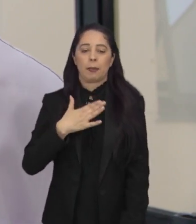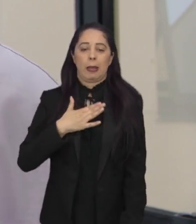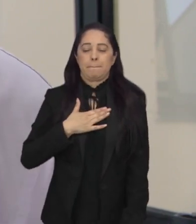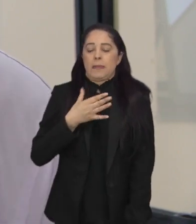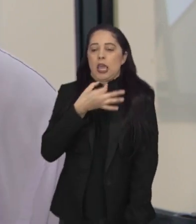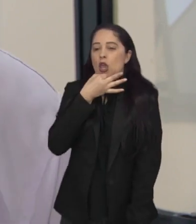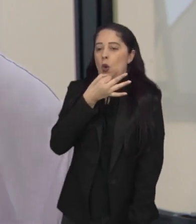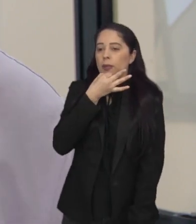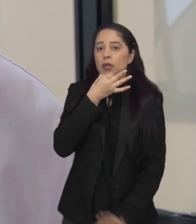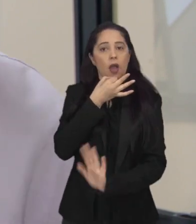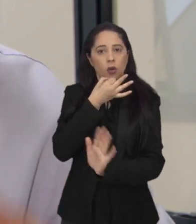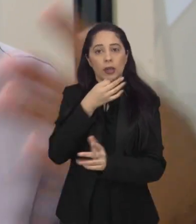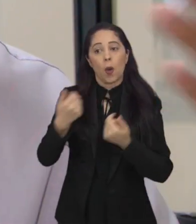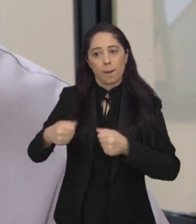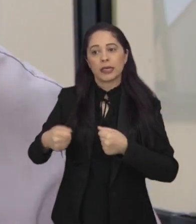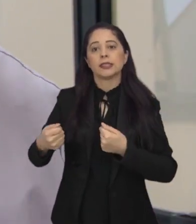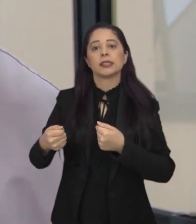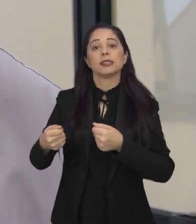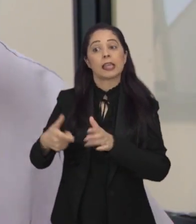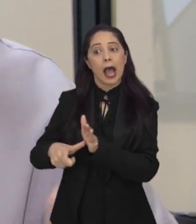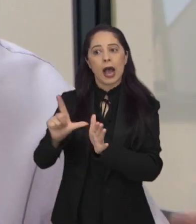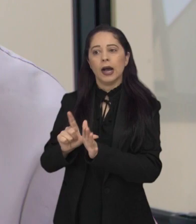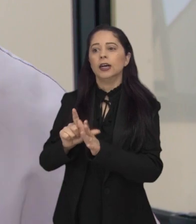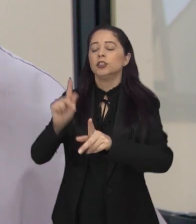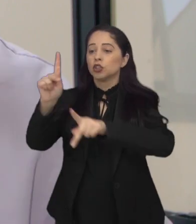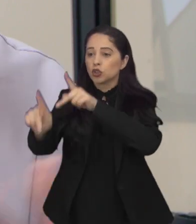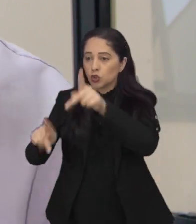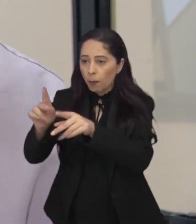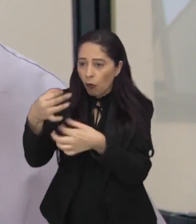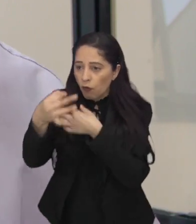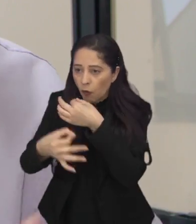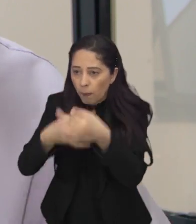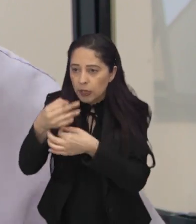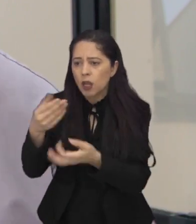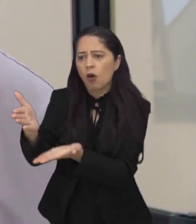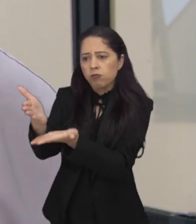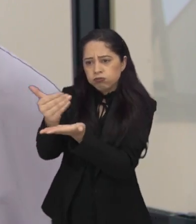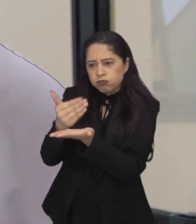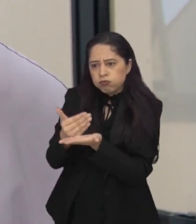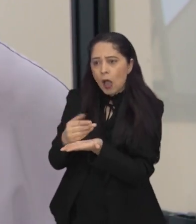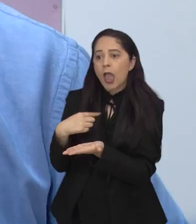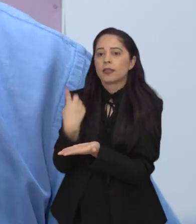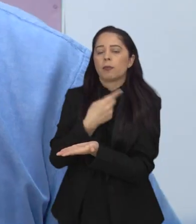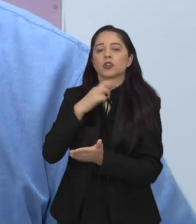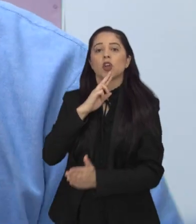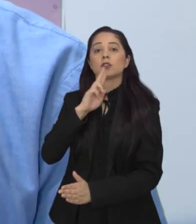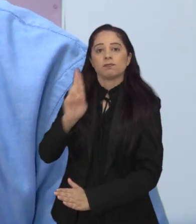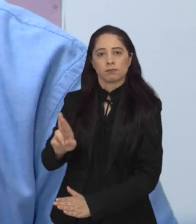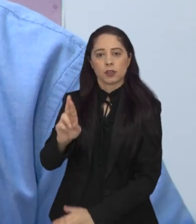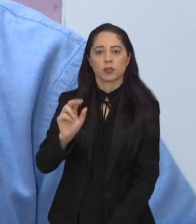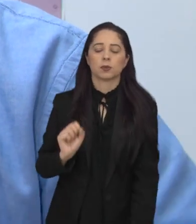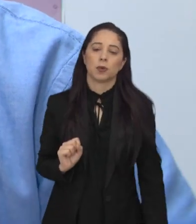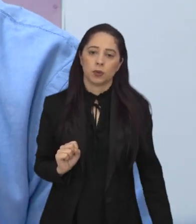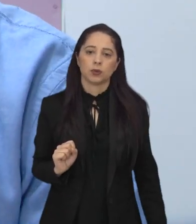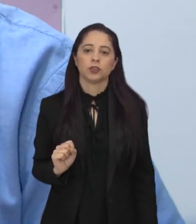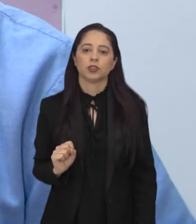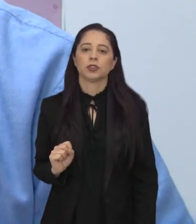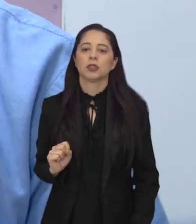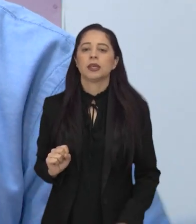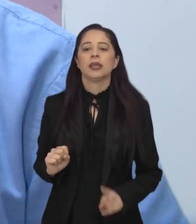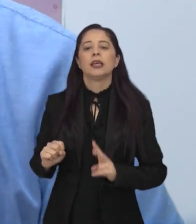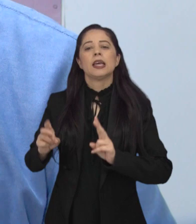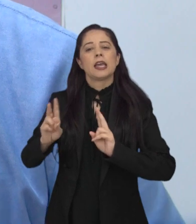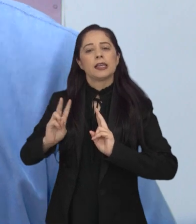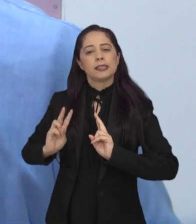interesse escuso de uma pessoa. É o coletivo, é a maior, né, é a proporção maior. Que a gente possa